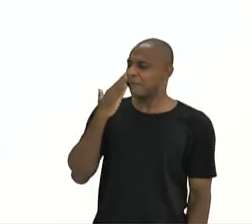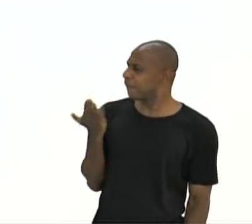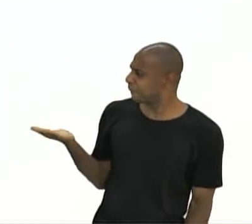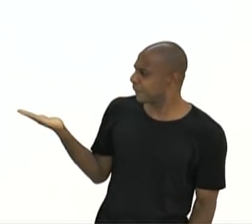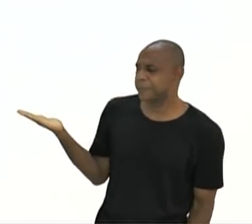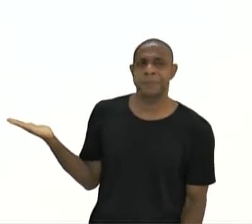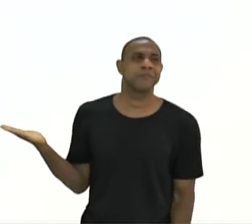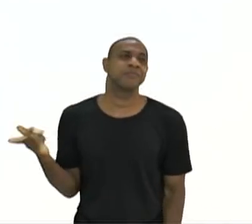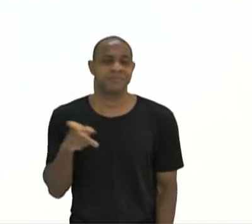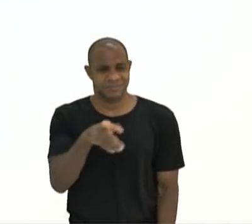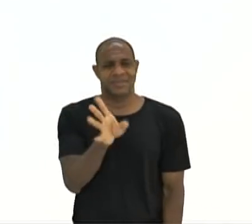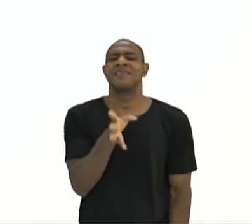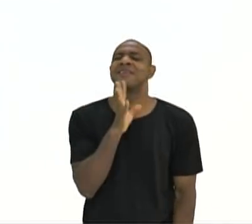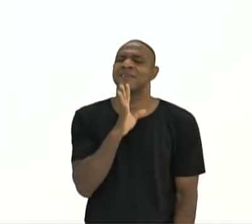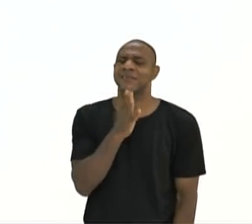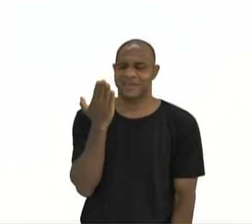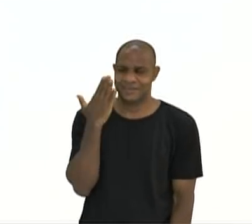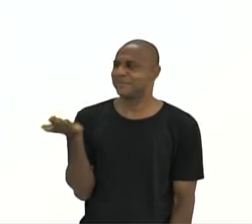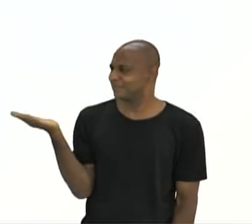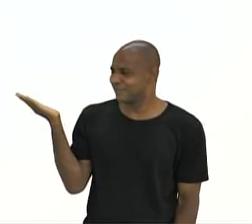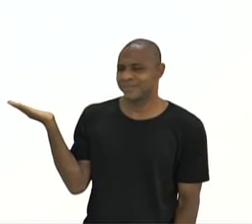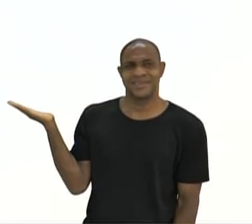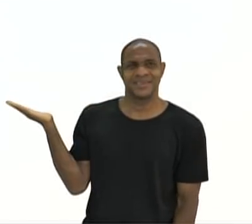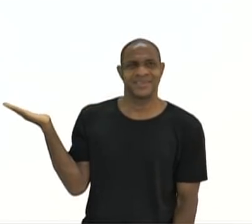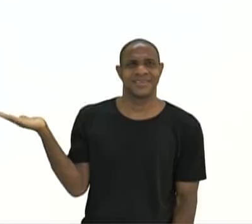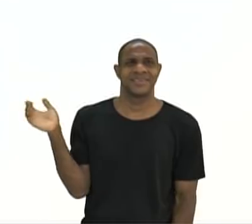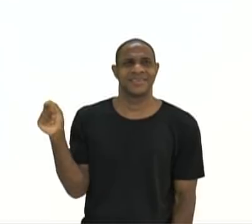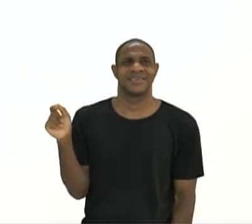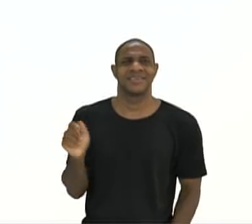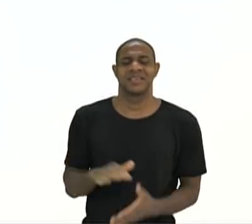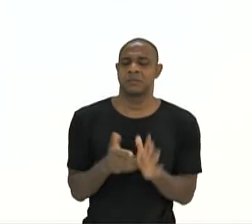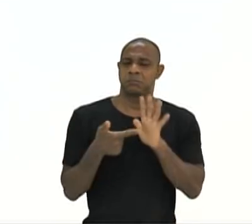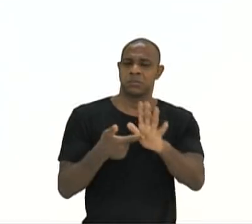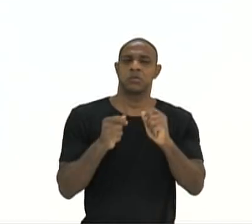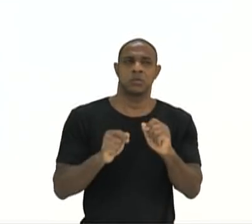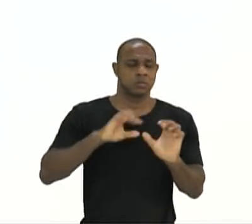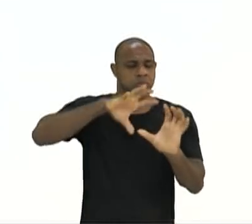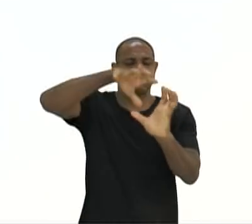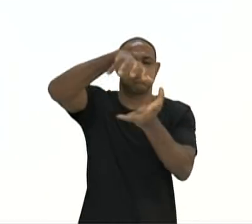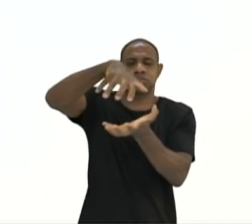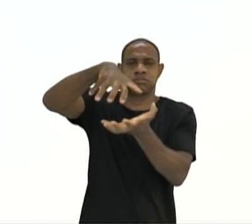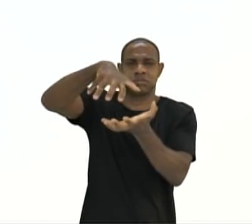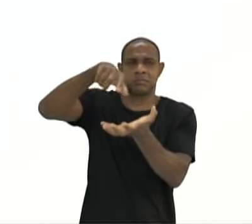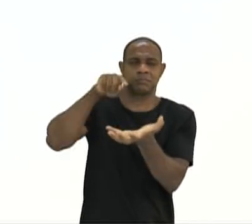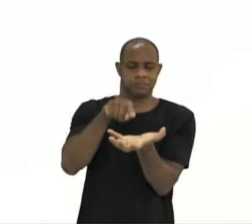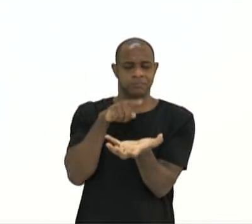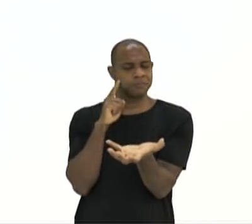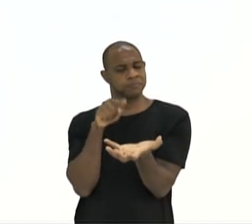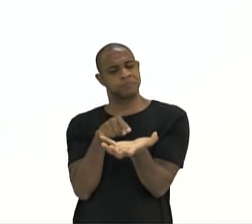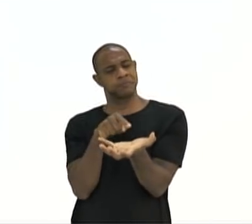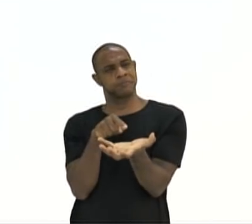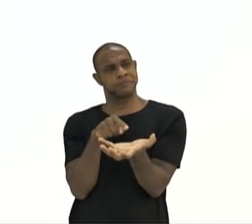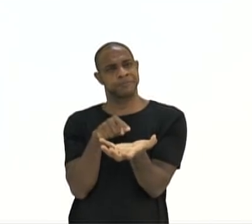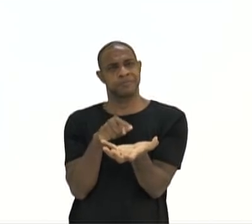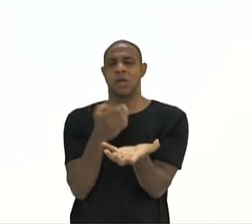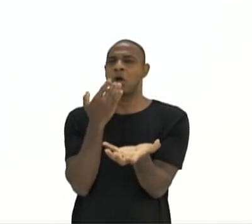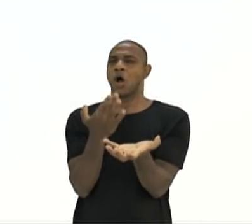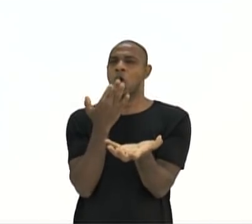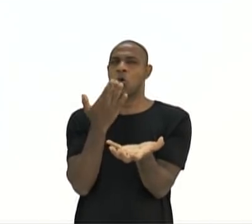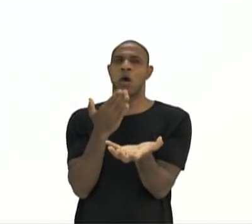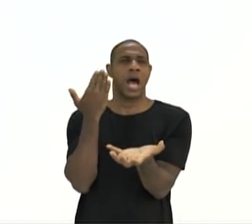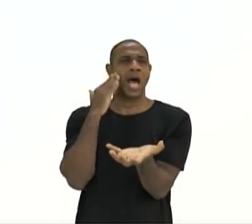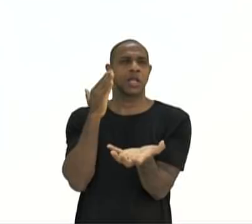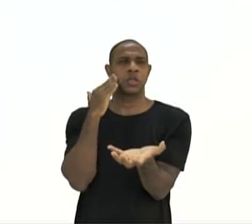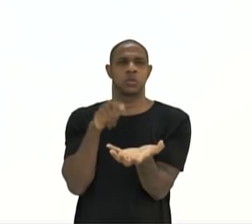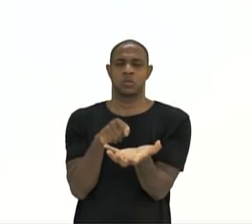que provavelmente vocês conhecem, que é uma representação do globo terrestre. A cor